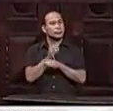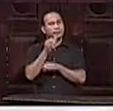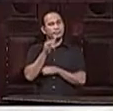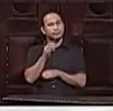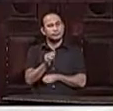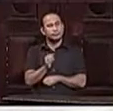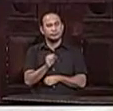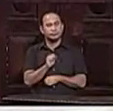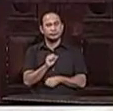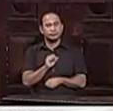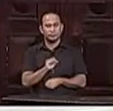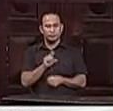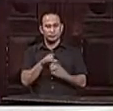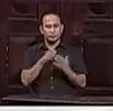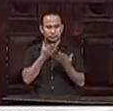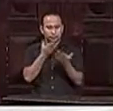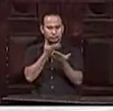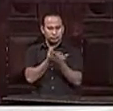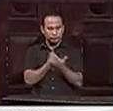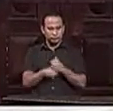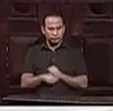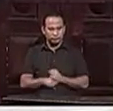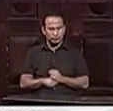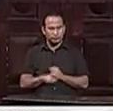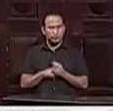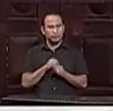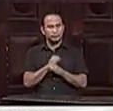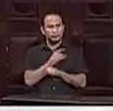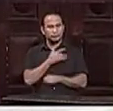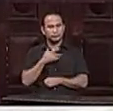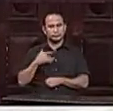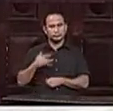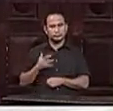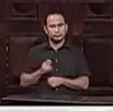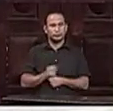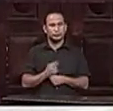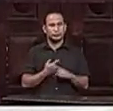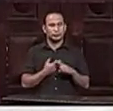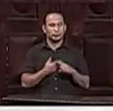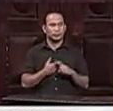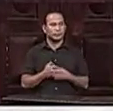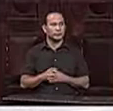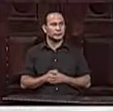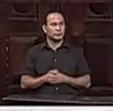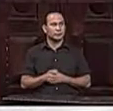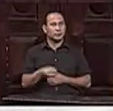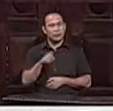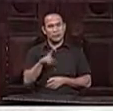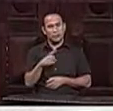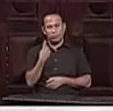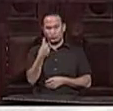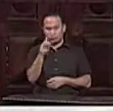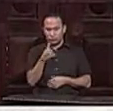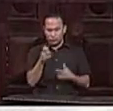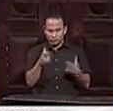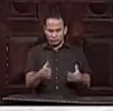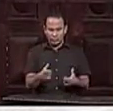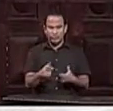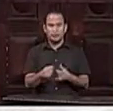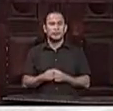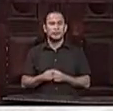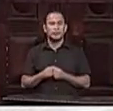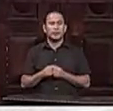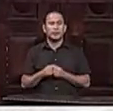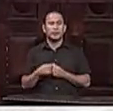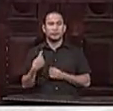ter em relação à escola, que esperamos ter em relação à saúde, porque esse é o único lugar onde